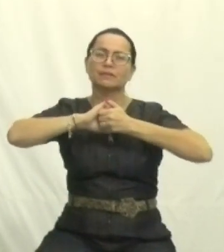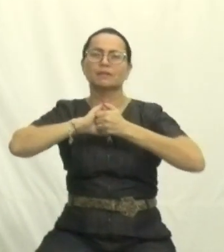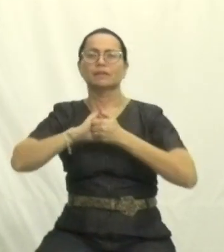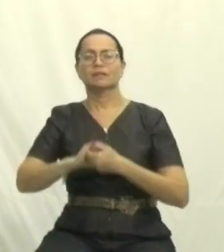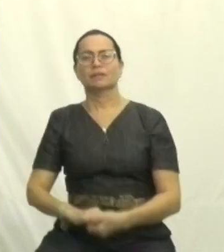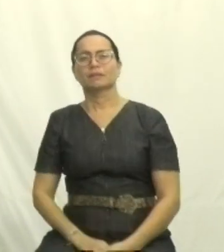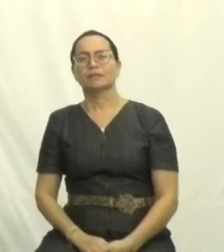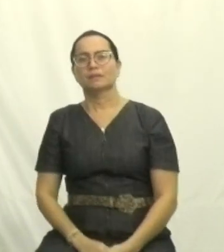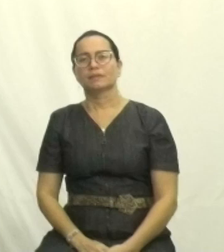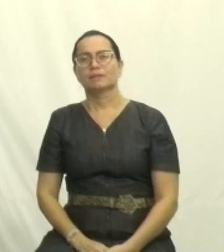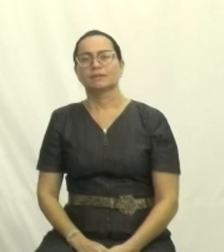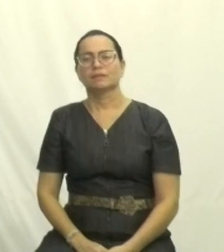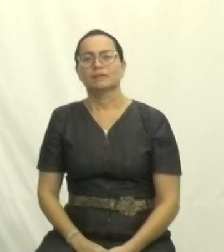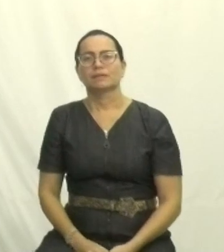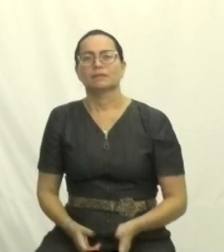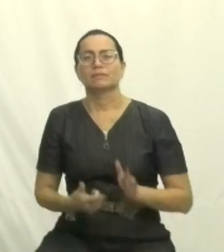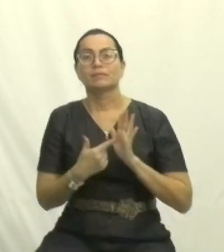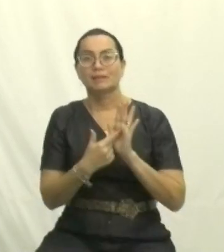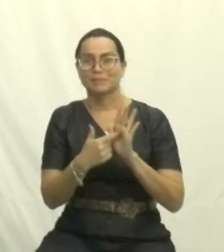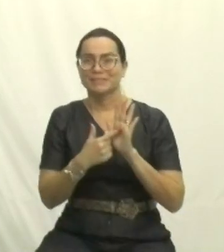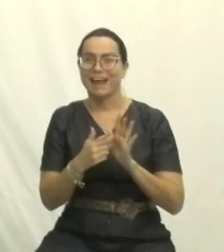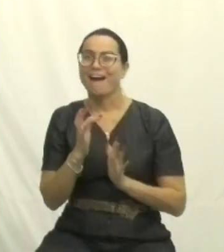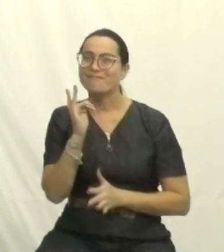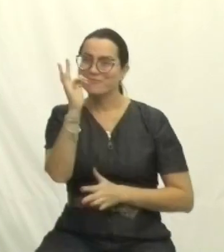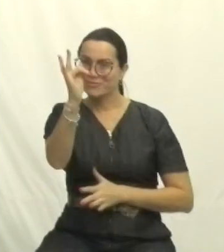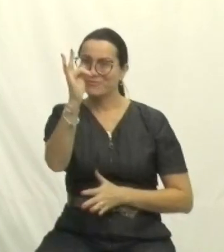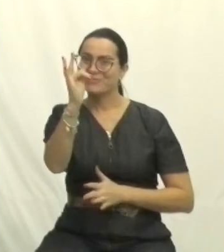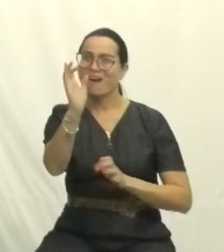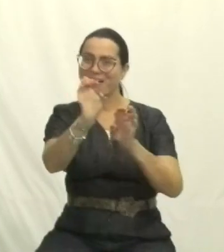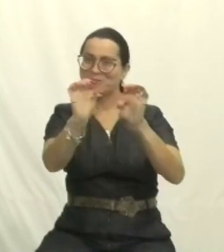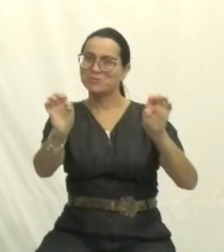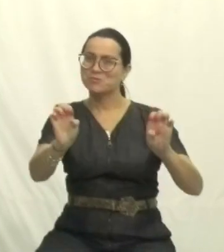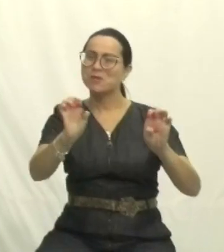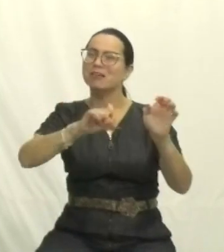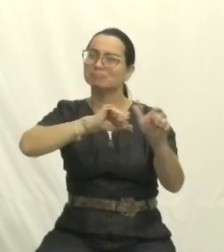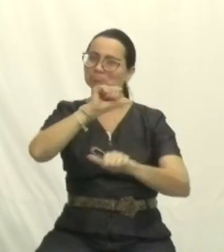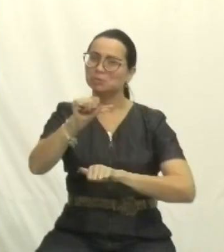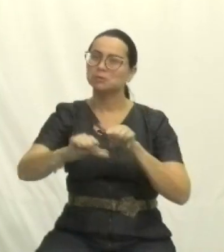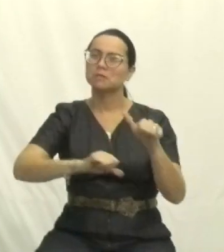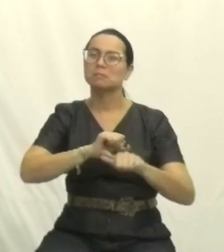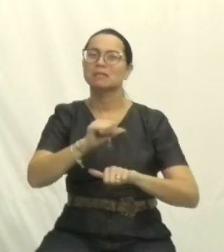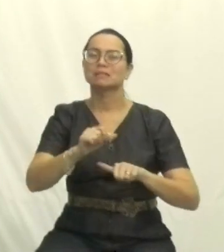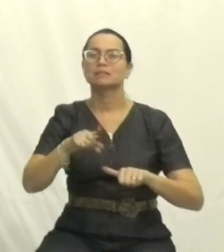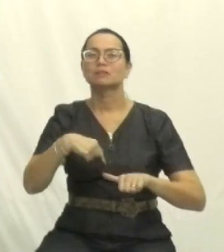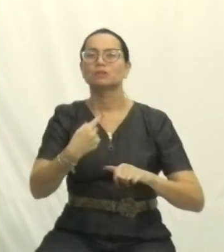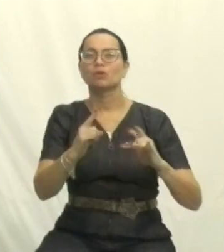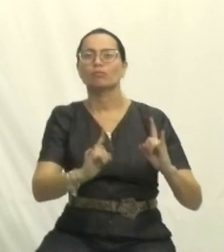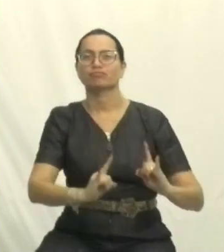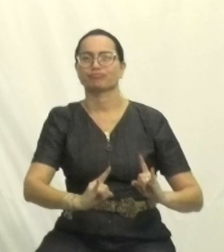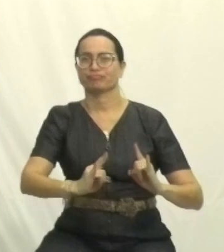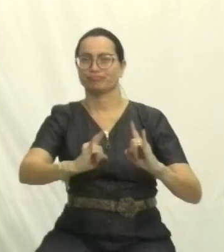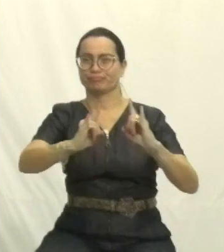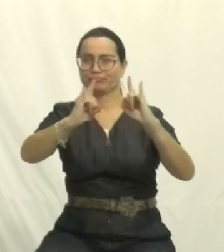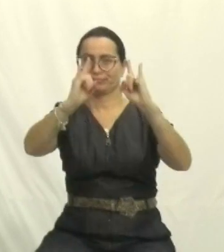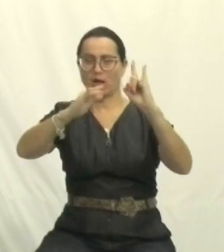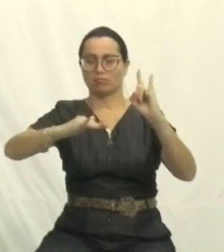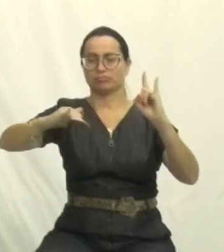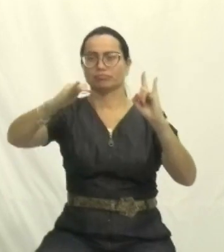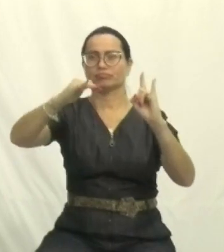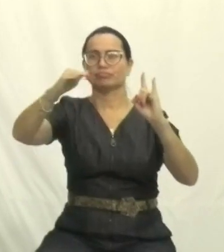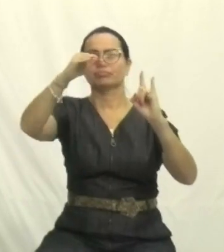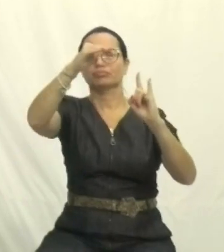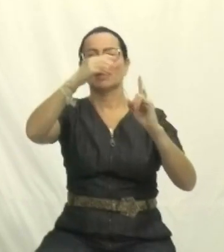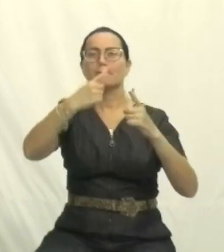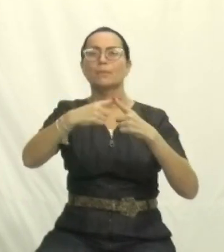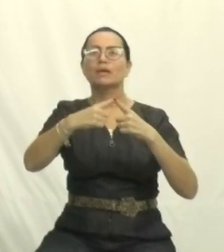mostrar como vai ficar a nossa estrutura, né? A gente verticalizou o projeto, a edificação, né, porque aquele nosso